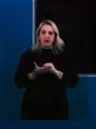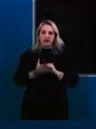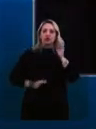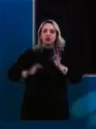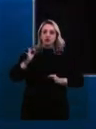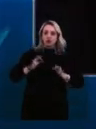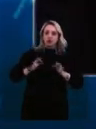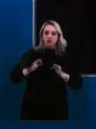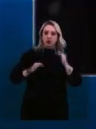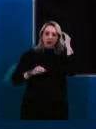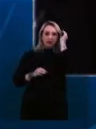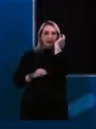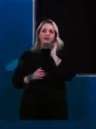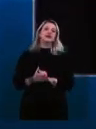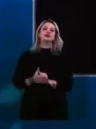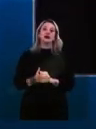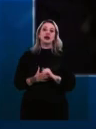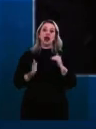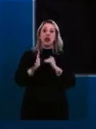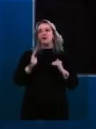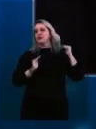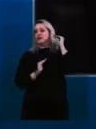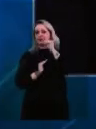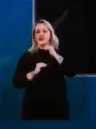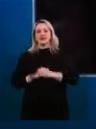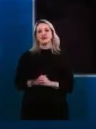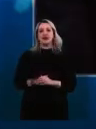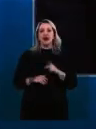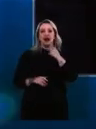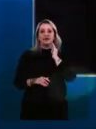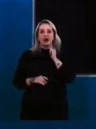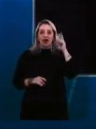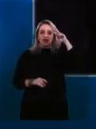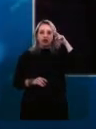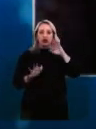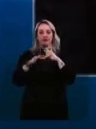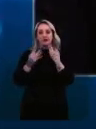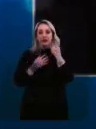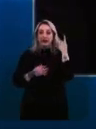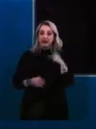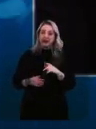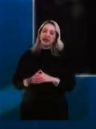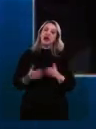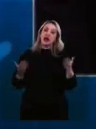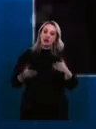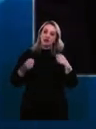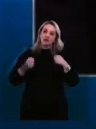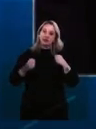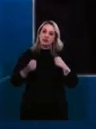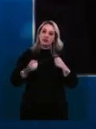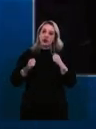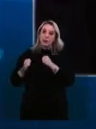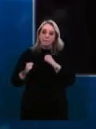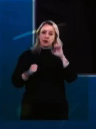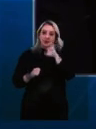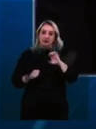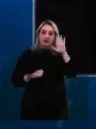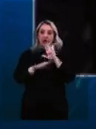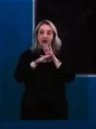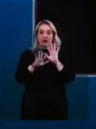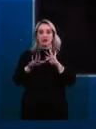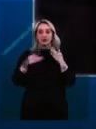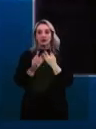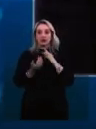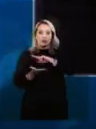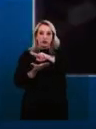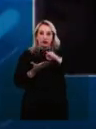com a Tabata. Eu acho que eu passei do limite em falar de uma história da família dela. Agora, a gente precisa do poder estatal para ajudar a sua família, porque